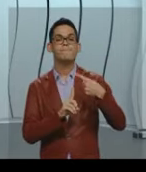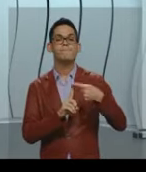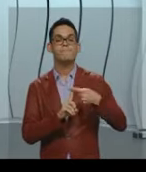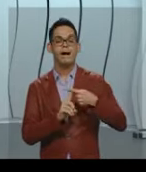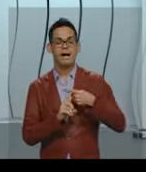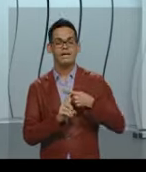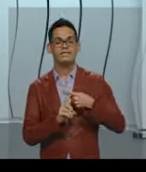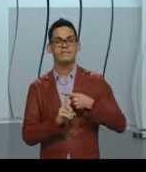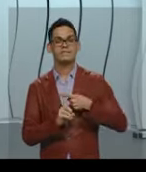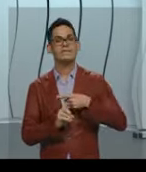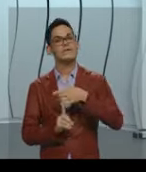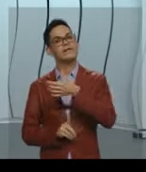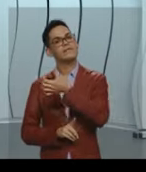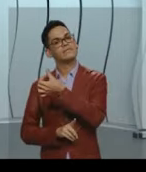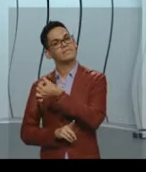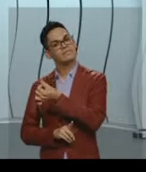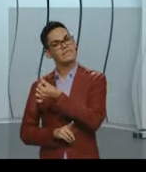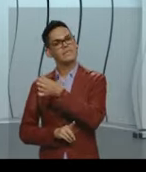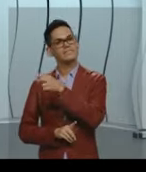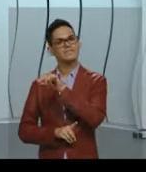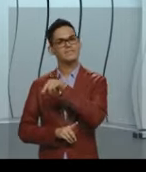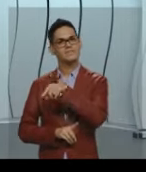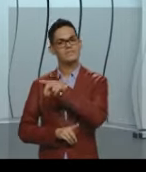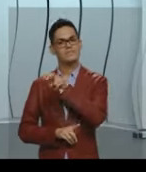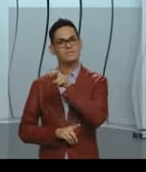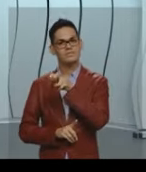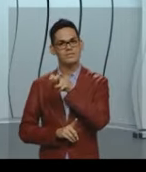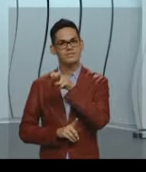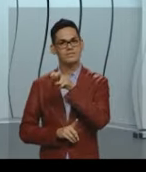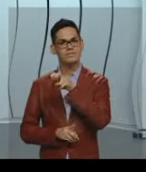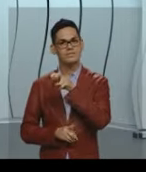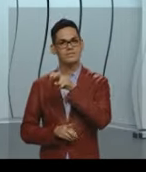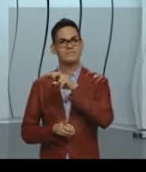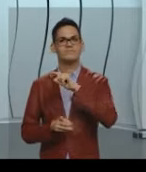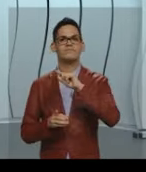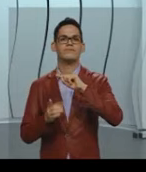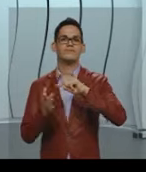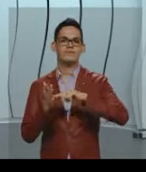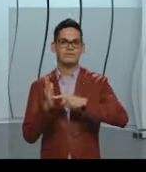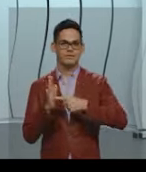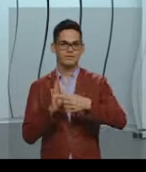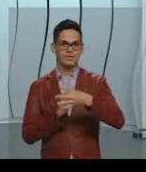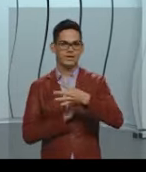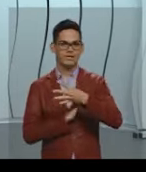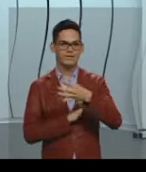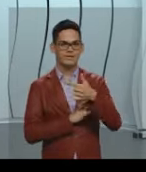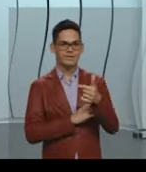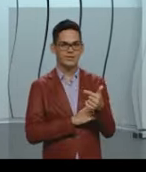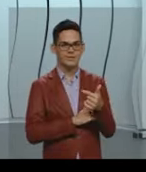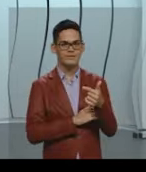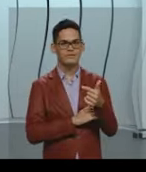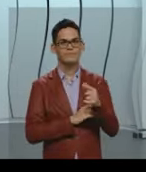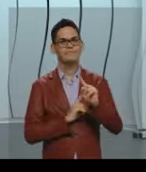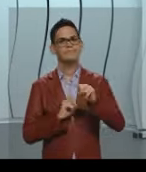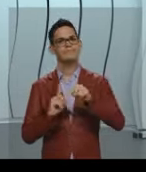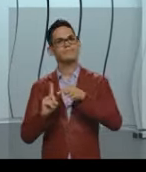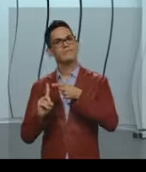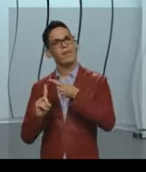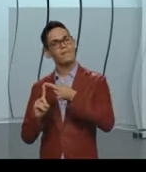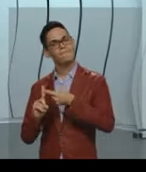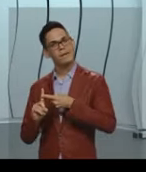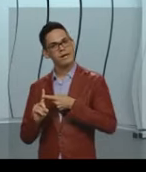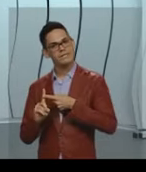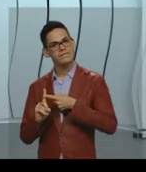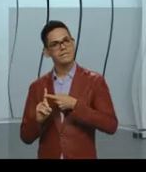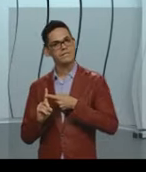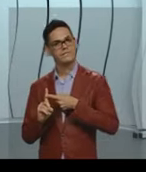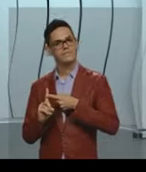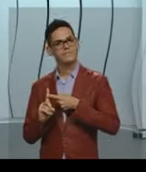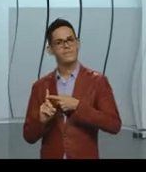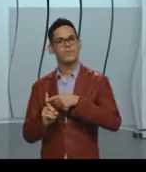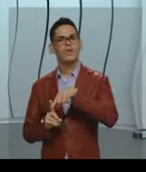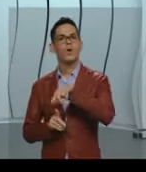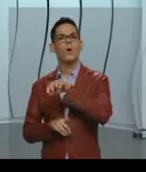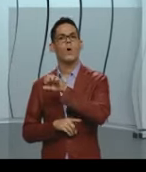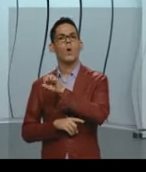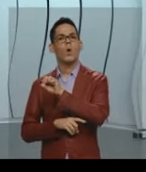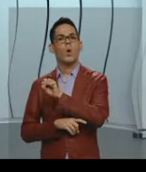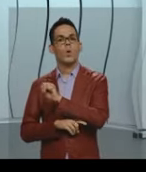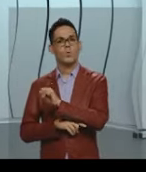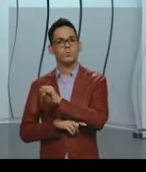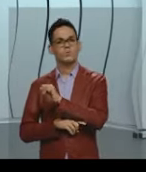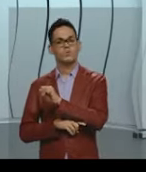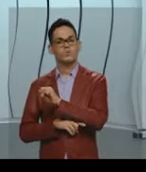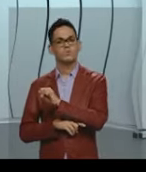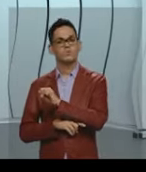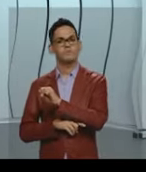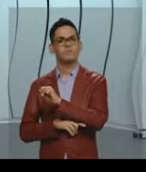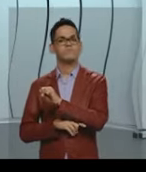a média é 6,5 e total 42. Então, 6,5 vezes 42, mais 8, a média